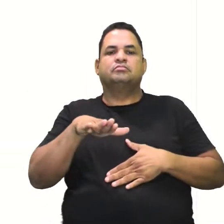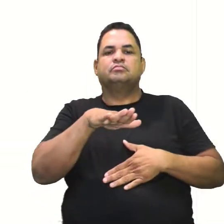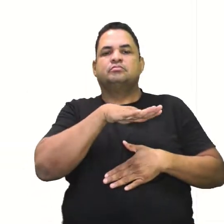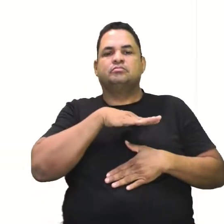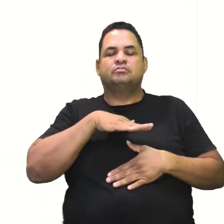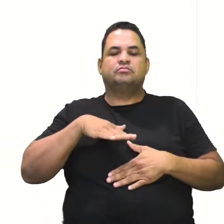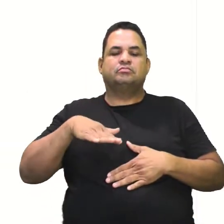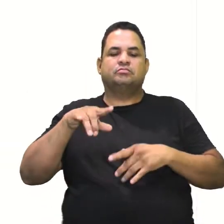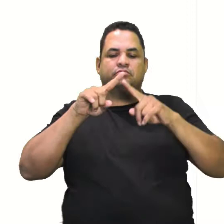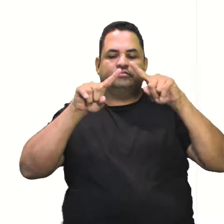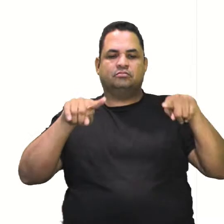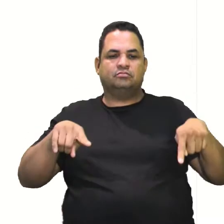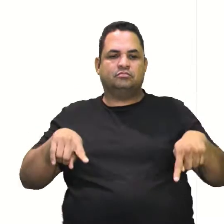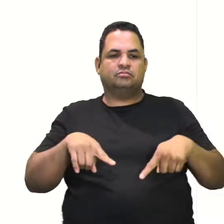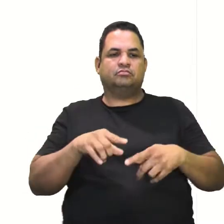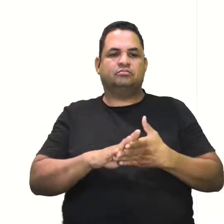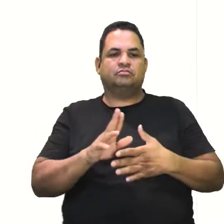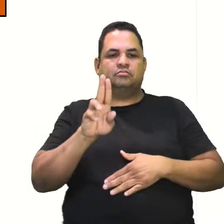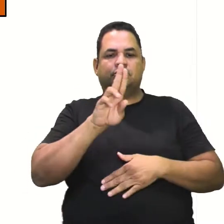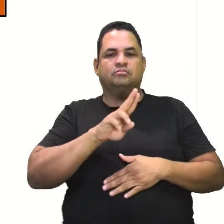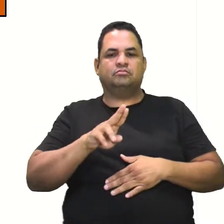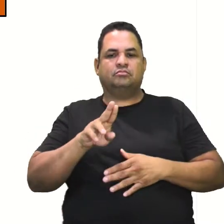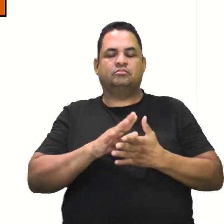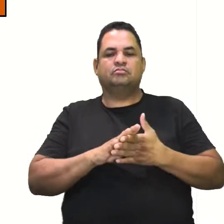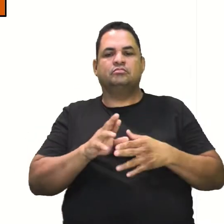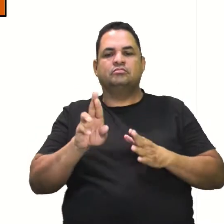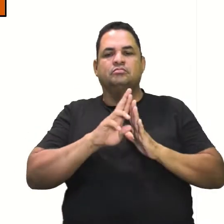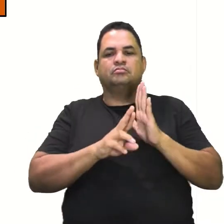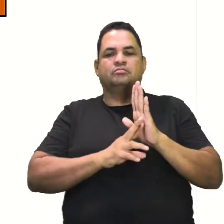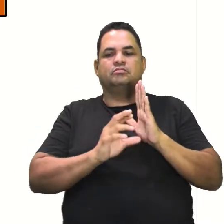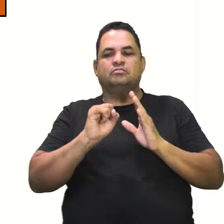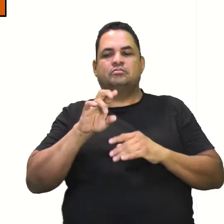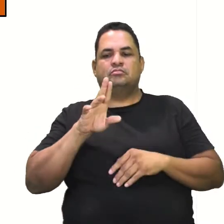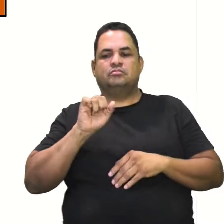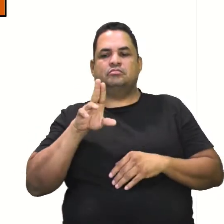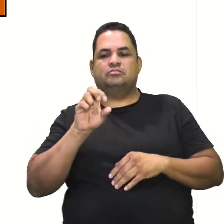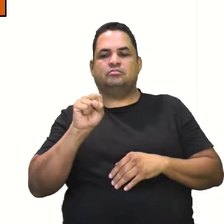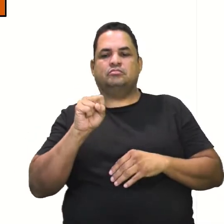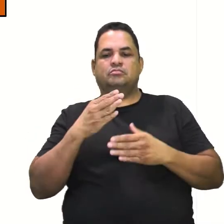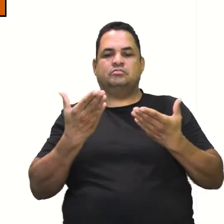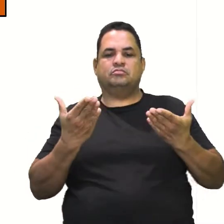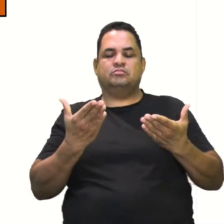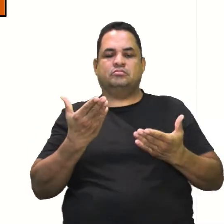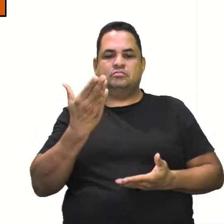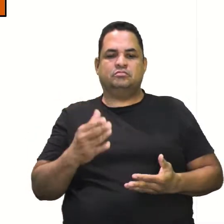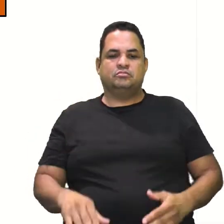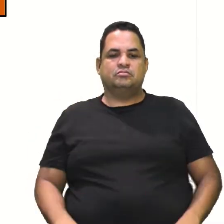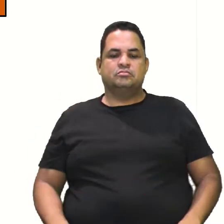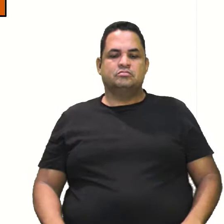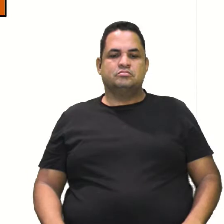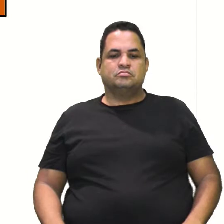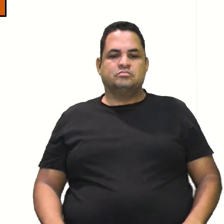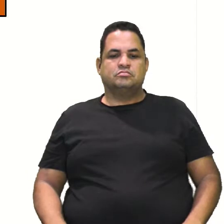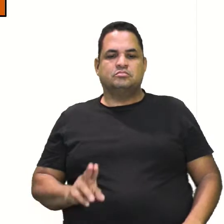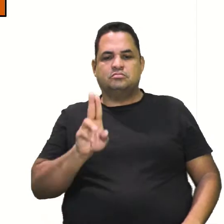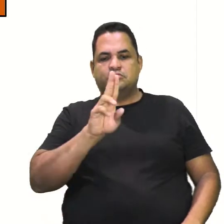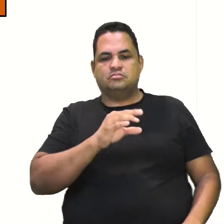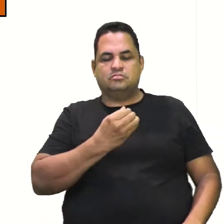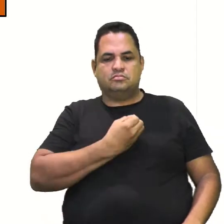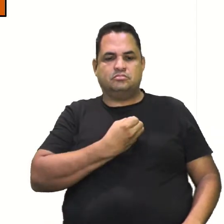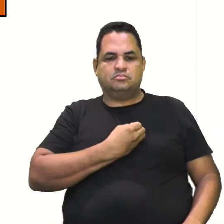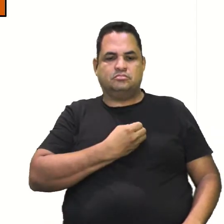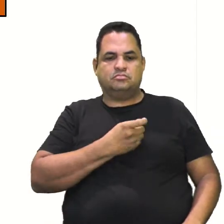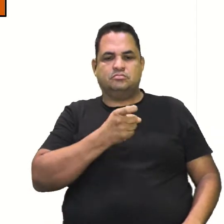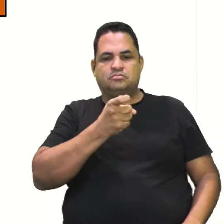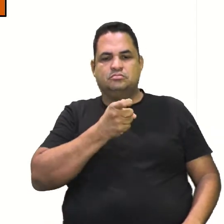da área da região triangular, a gente usa o quê? Regra de Sarri, né? Ou seja, usa os valores de